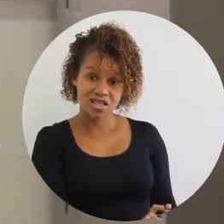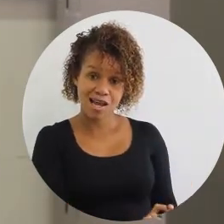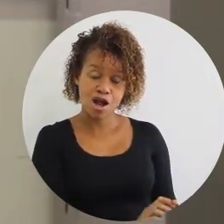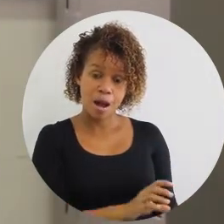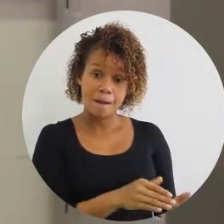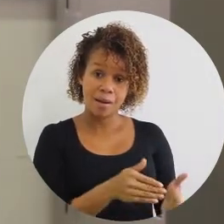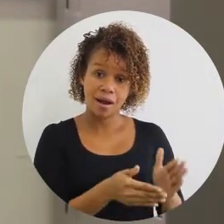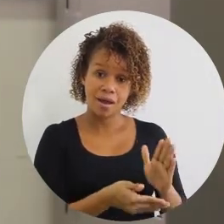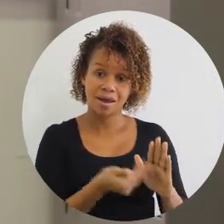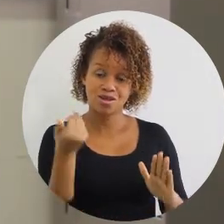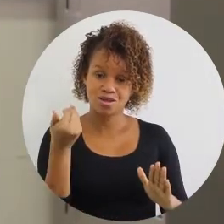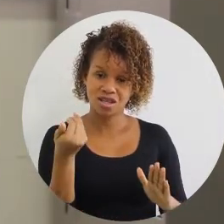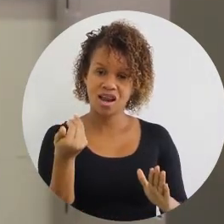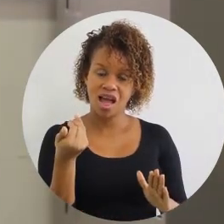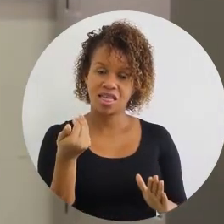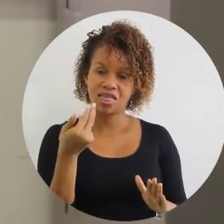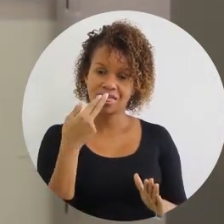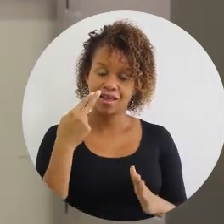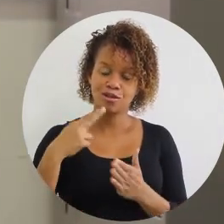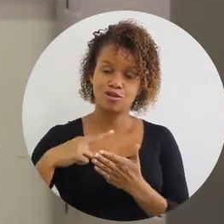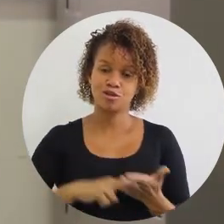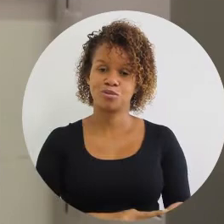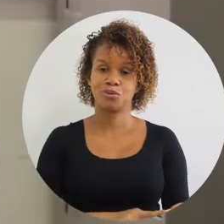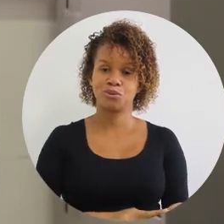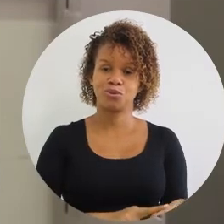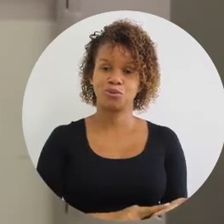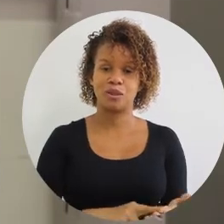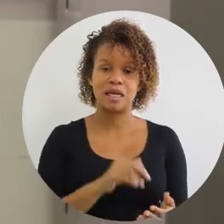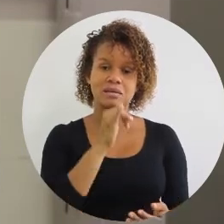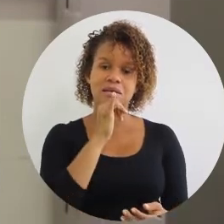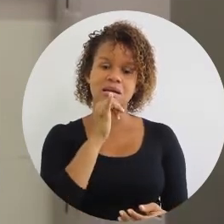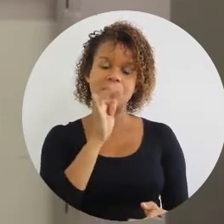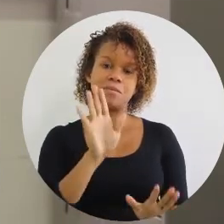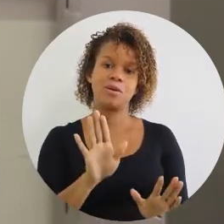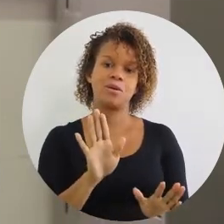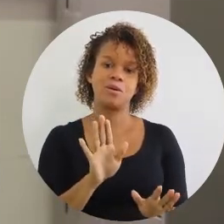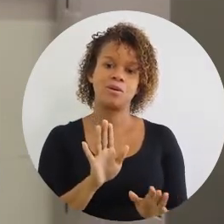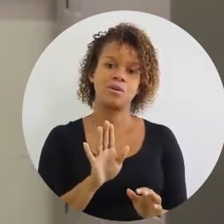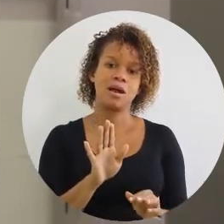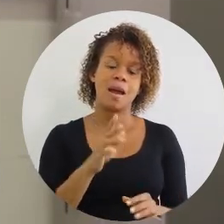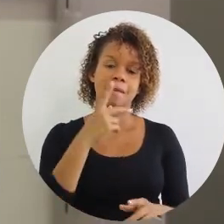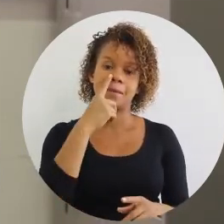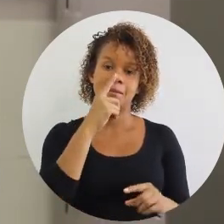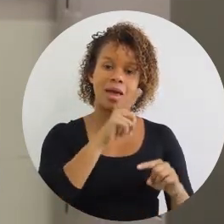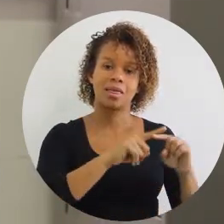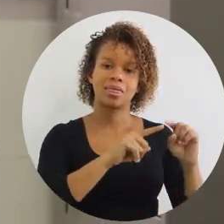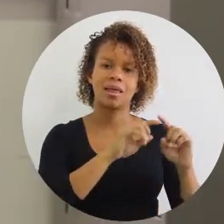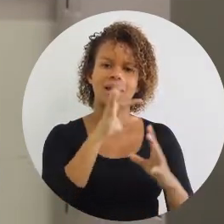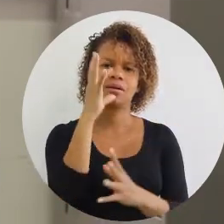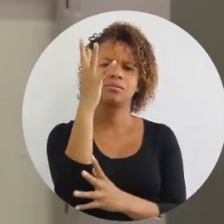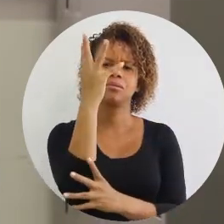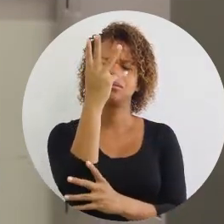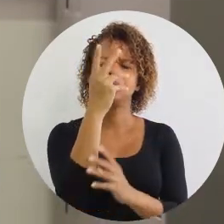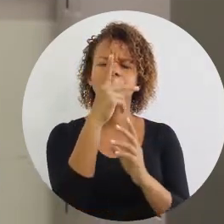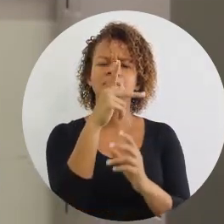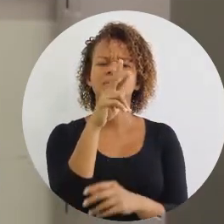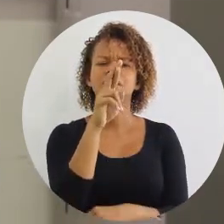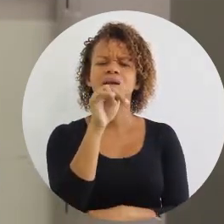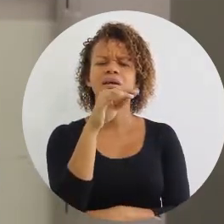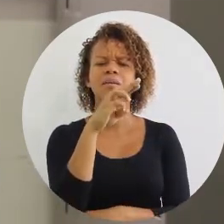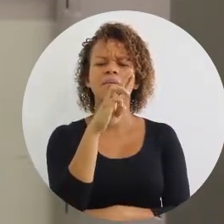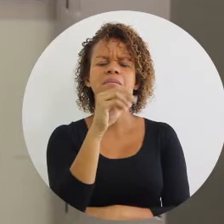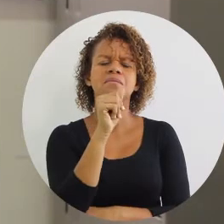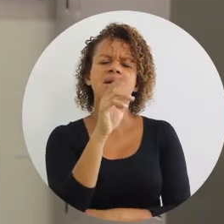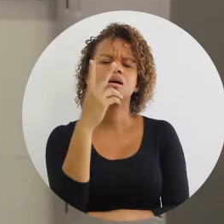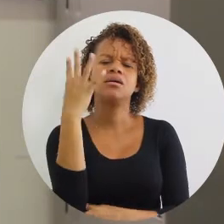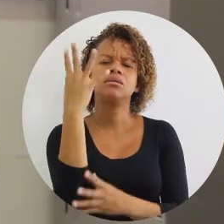ou suspensão ou restituição de tributos no caso da aquisição de matéria-prima para um